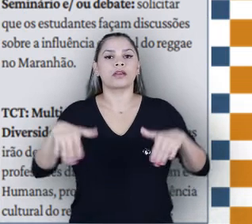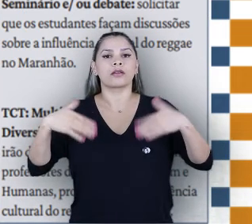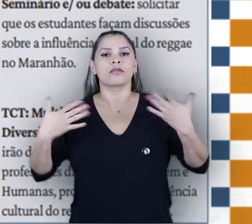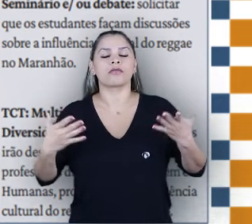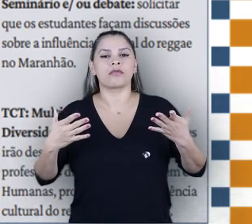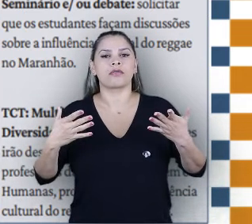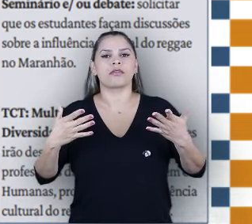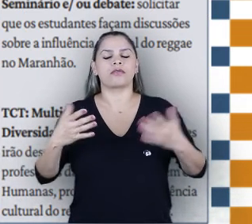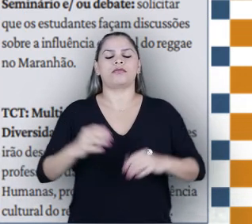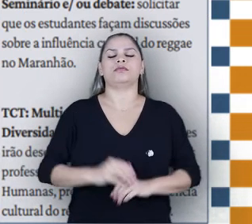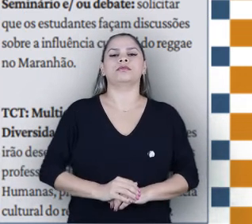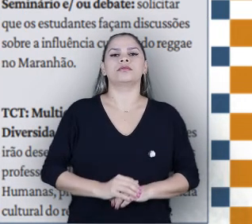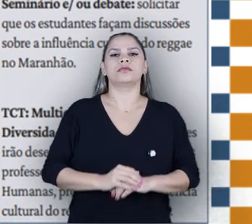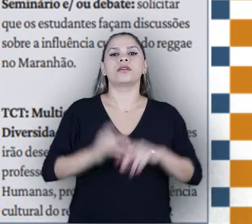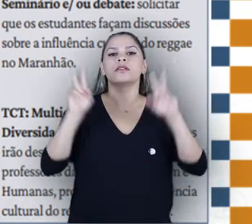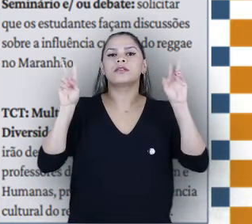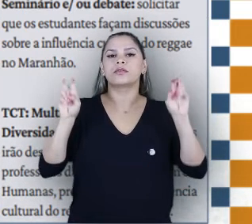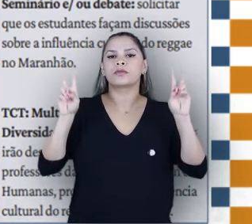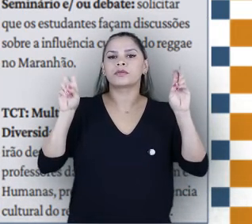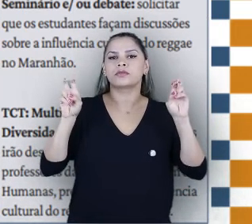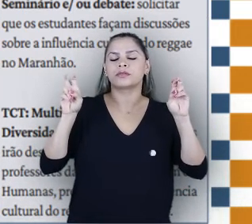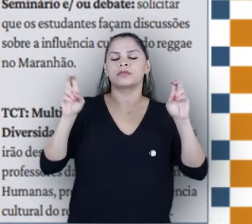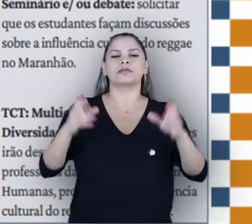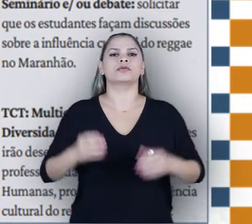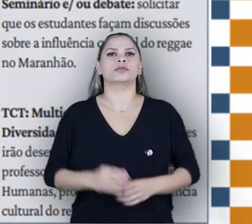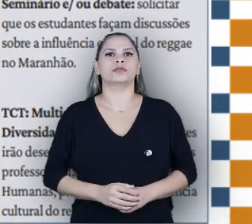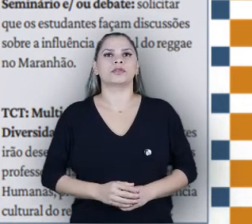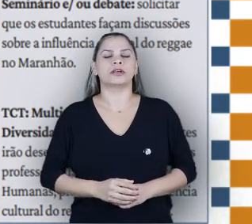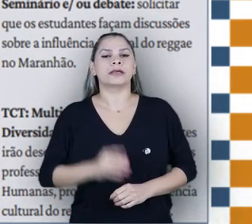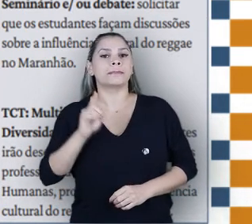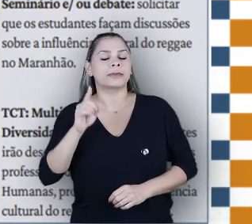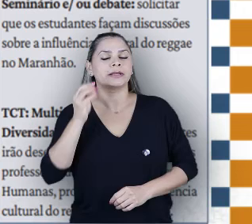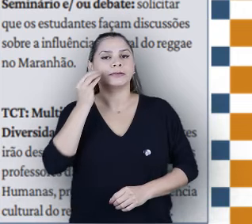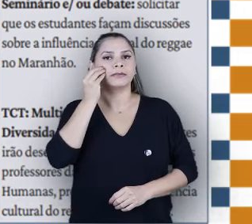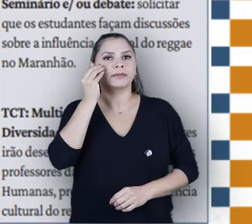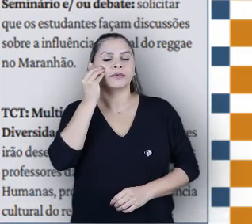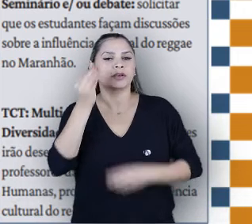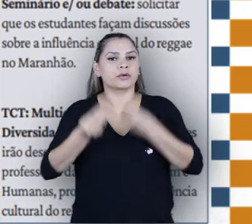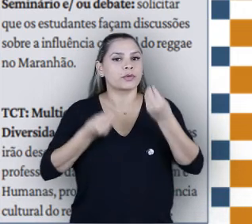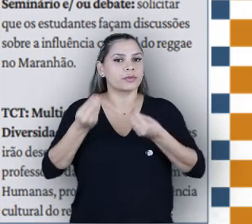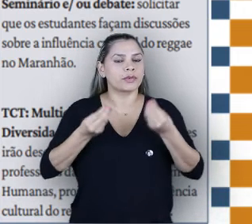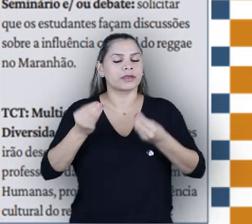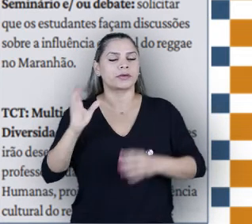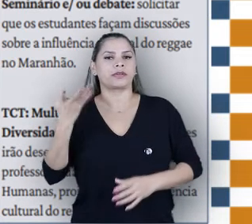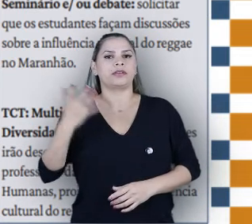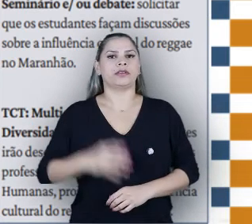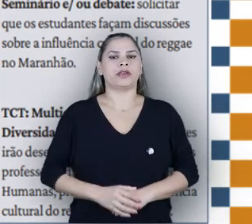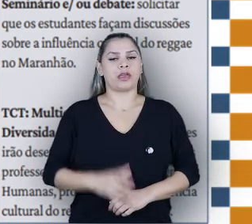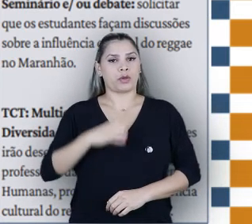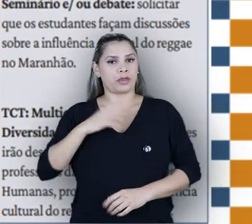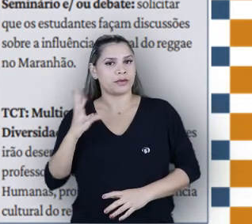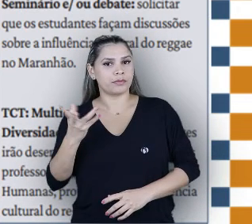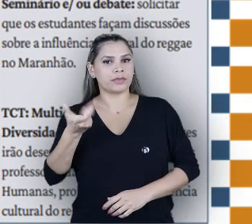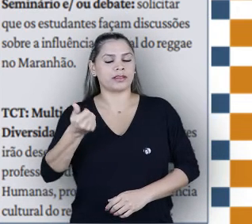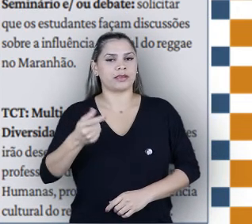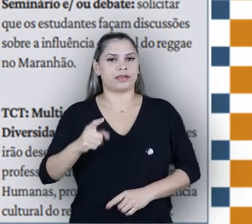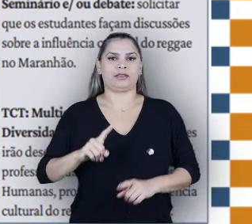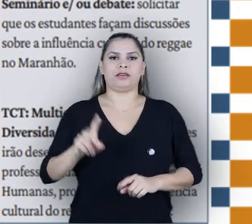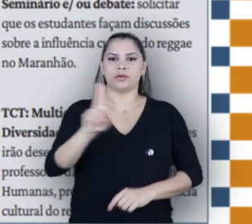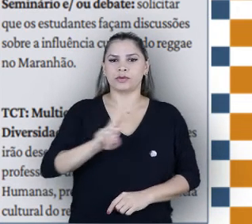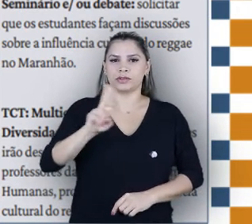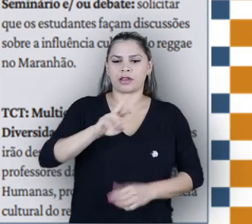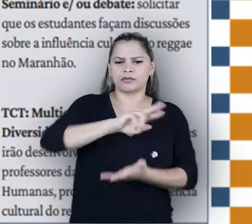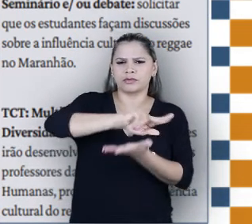diversas linguagens artísticas, corporais e verbais. Eu tenho o meu objeto de conhecimento, que é o